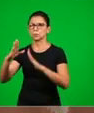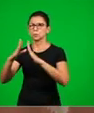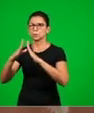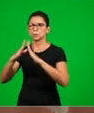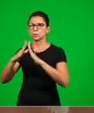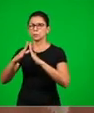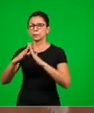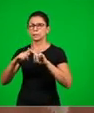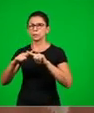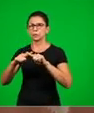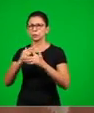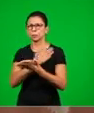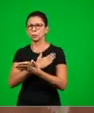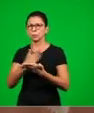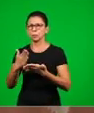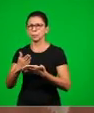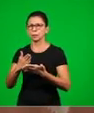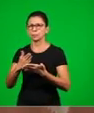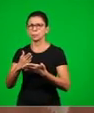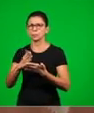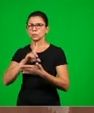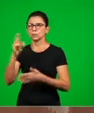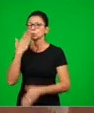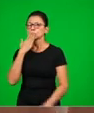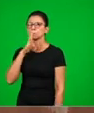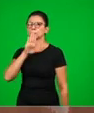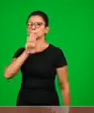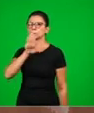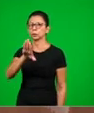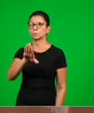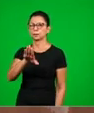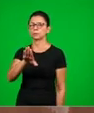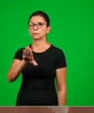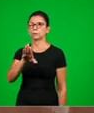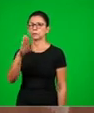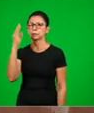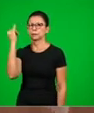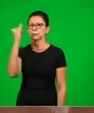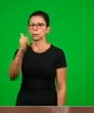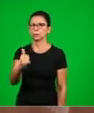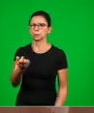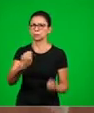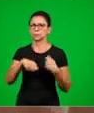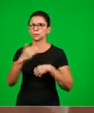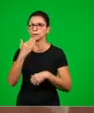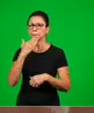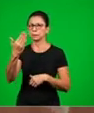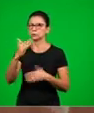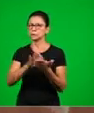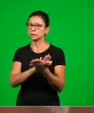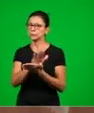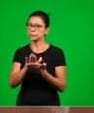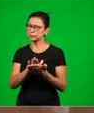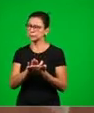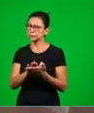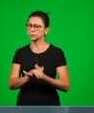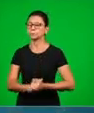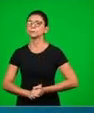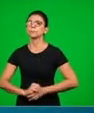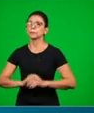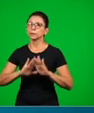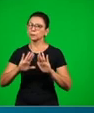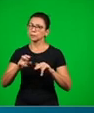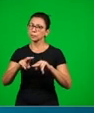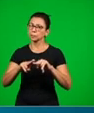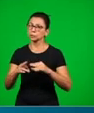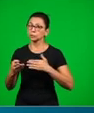o que é necessário. Então, hoje, e é por isso que nós temos o cuidado com as coisas do Senhor. Então, nós saímos distribuindo aqui